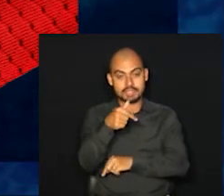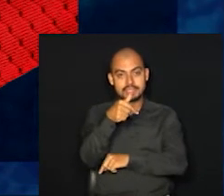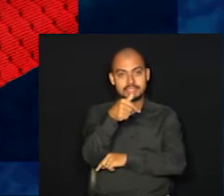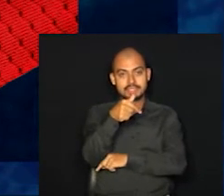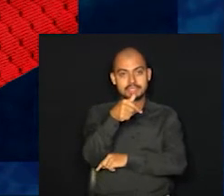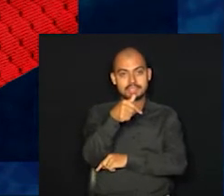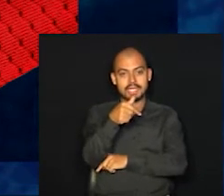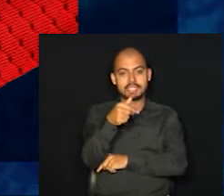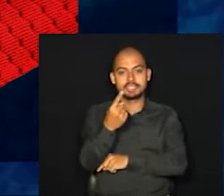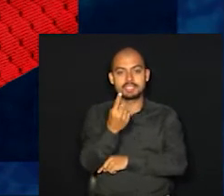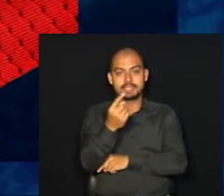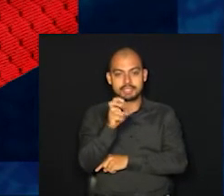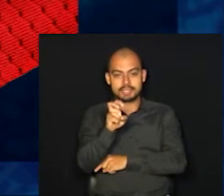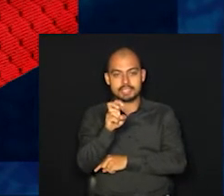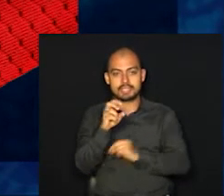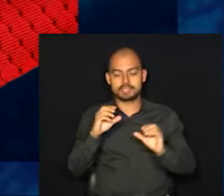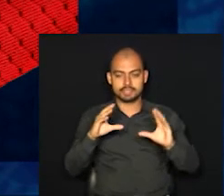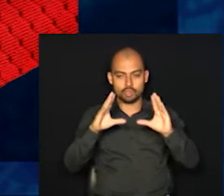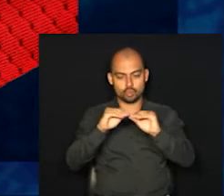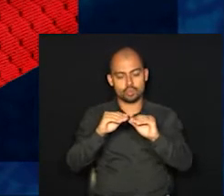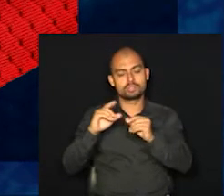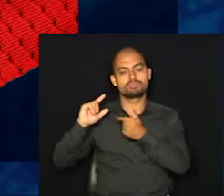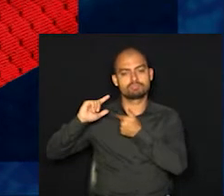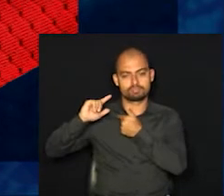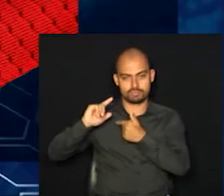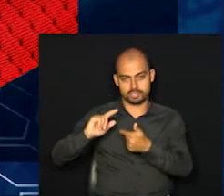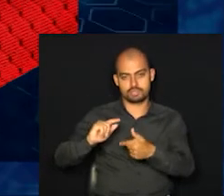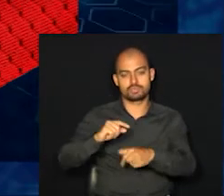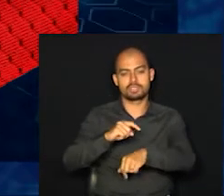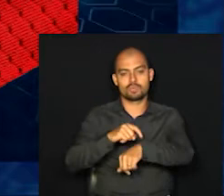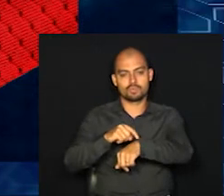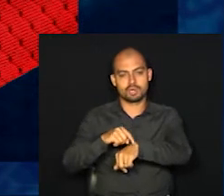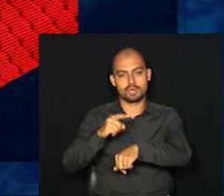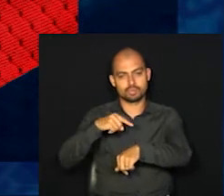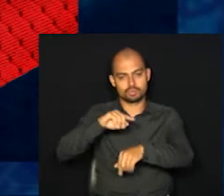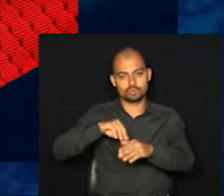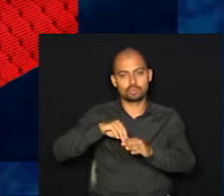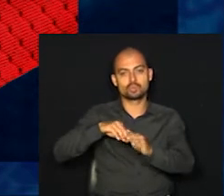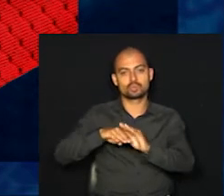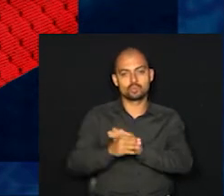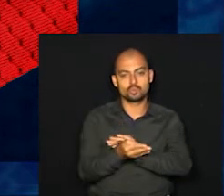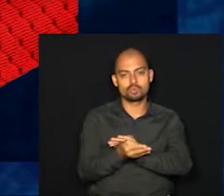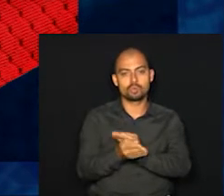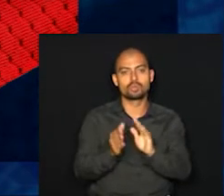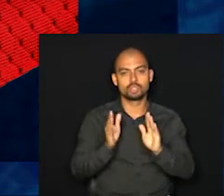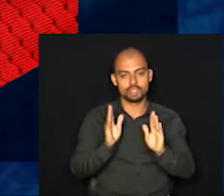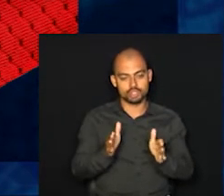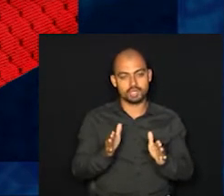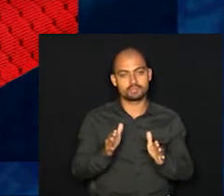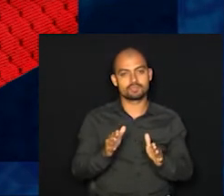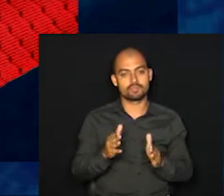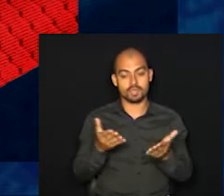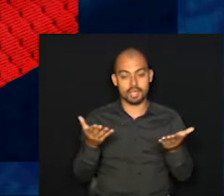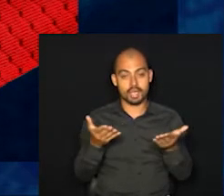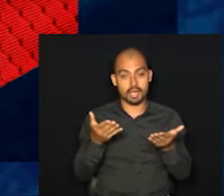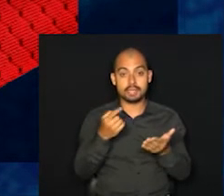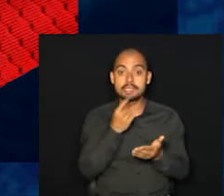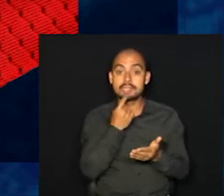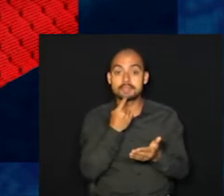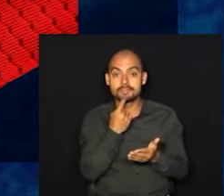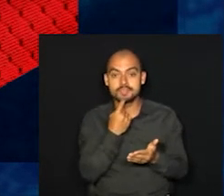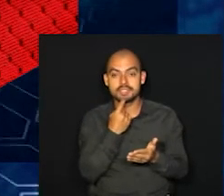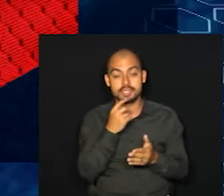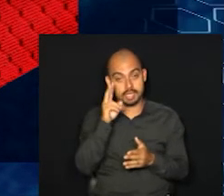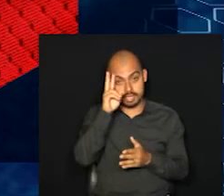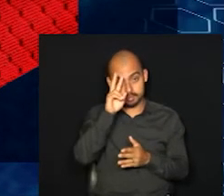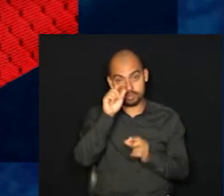da noite, aí já um horário mais tradicional do futebol brasileiro, que a gente já se acostumou, aqui em Campinas, no Estádio Brinco de Ouro,